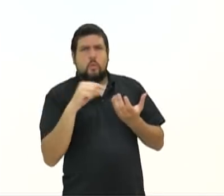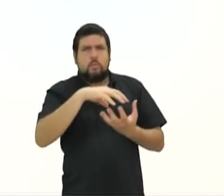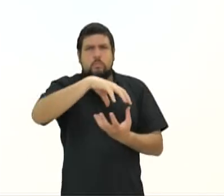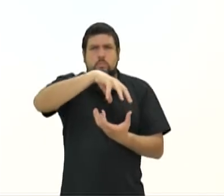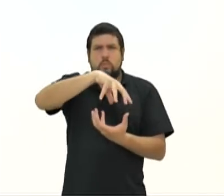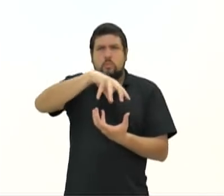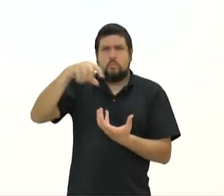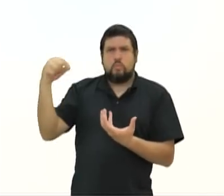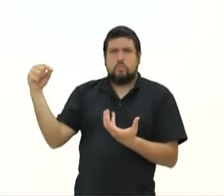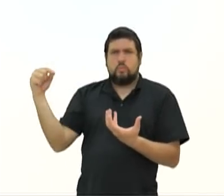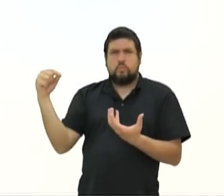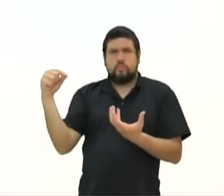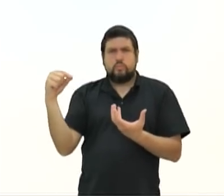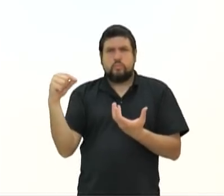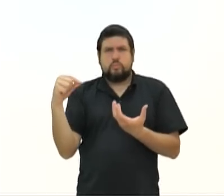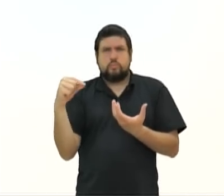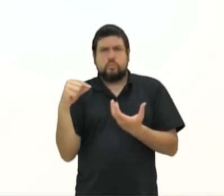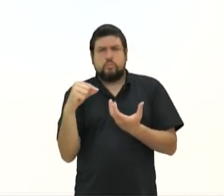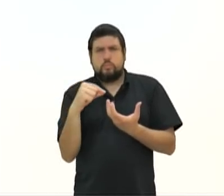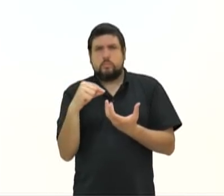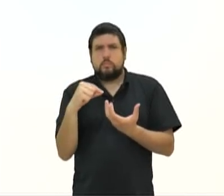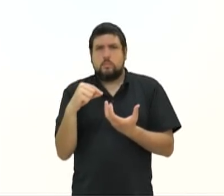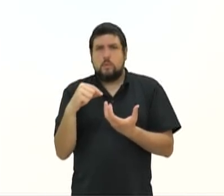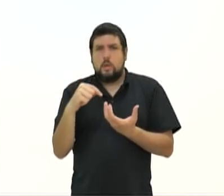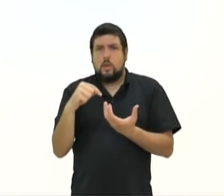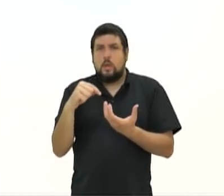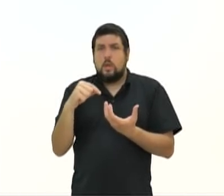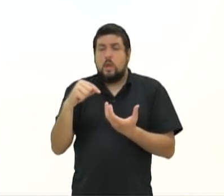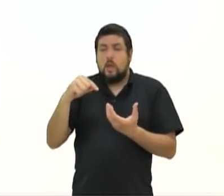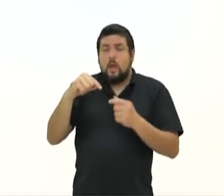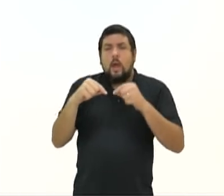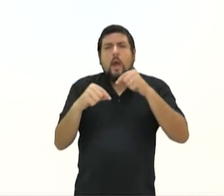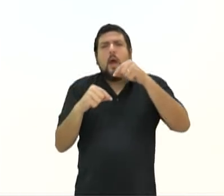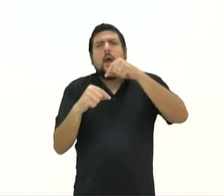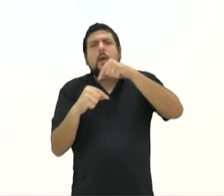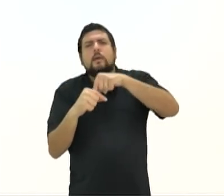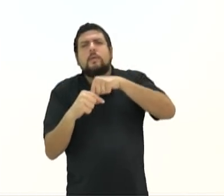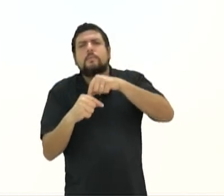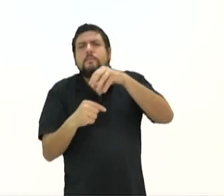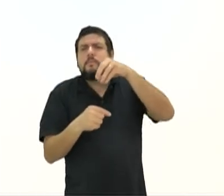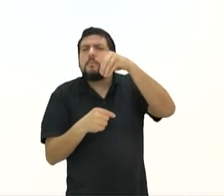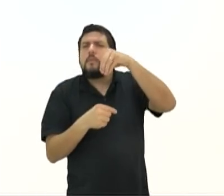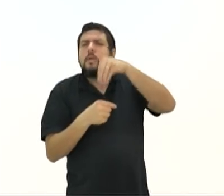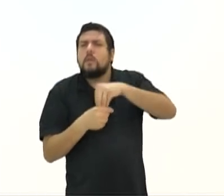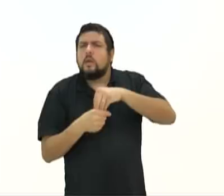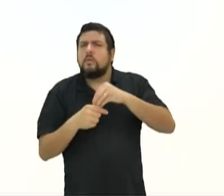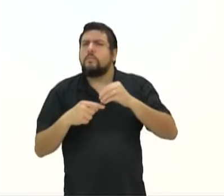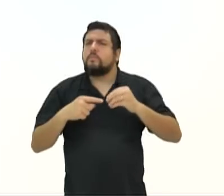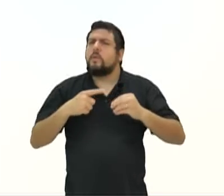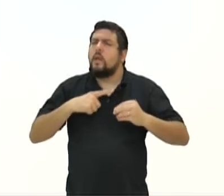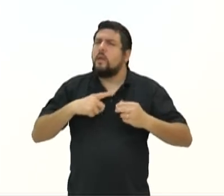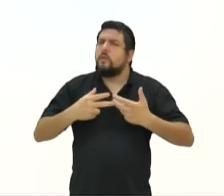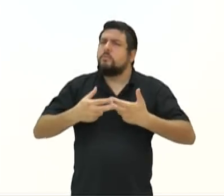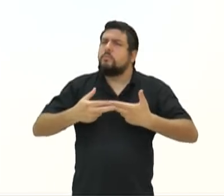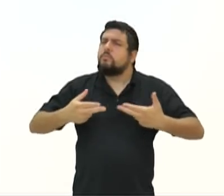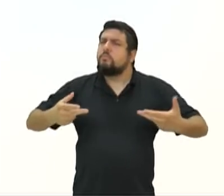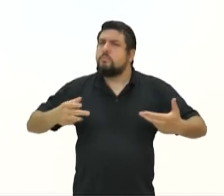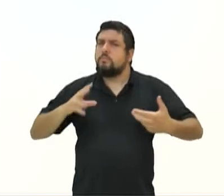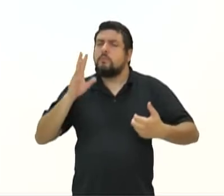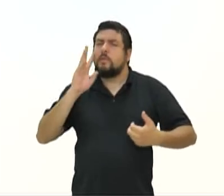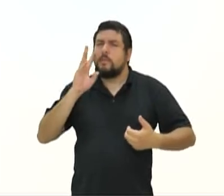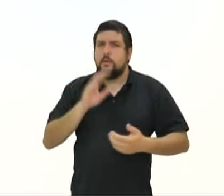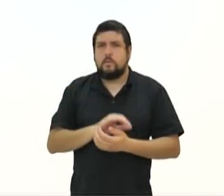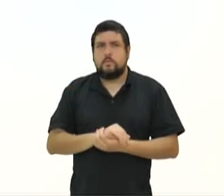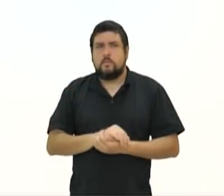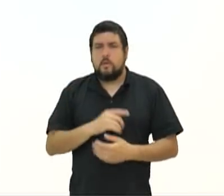que junto com as rochas que estavam na composição deles, tinham outras coisas. Que coisas? Coisas bem legais. Ali na